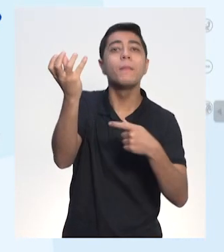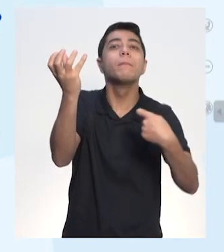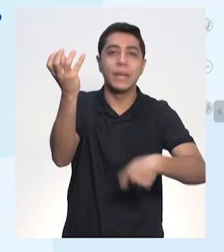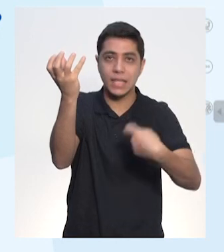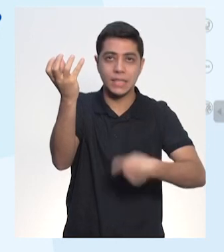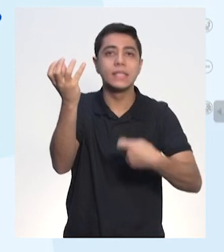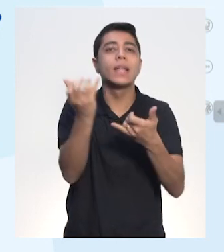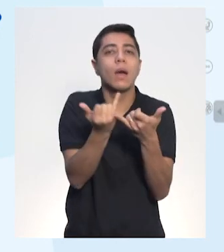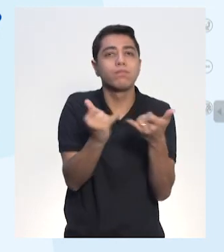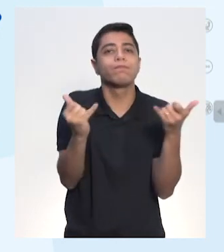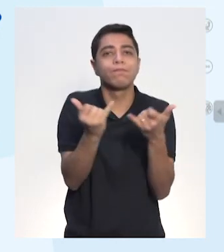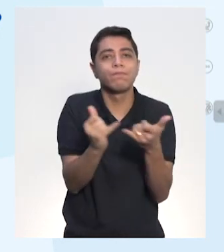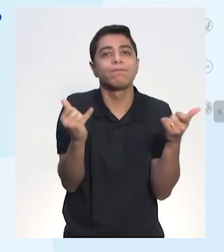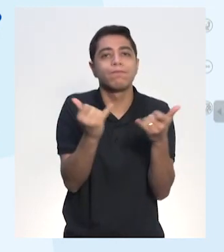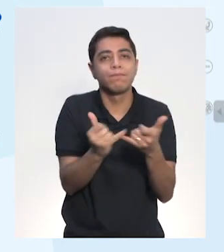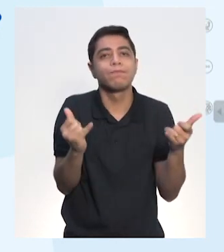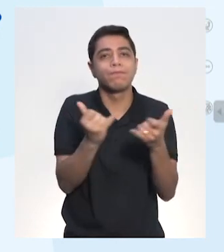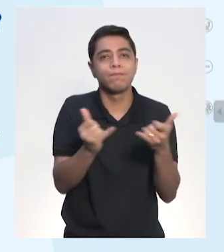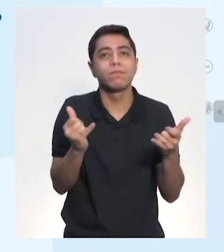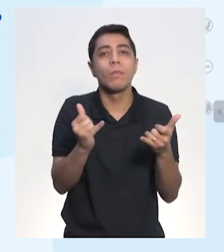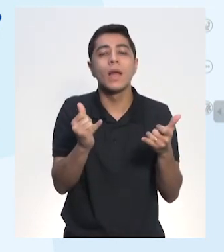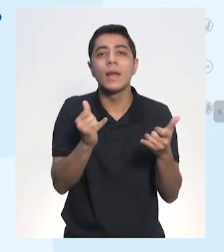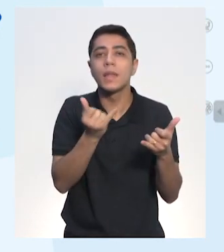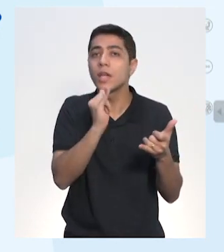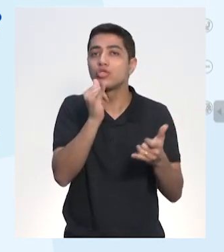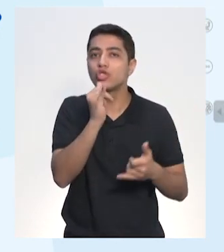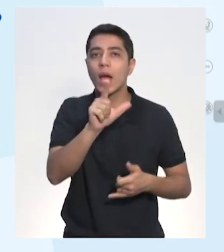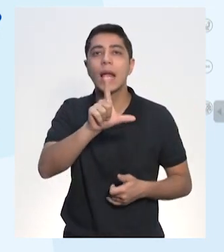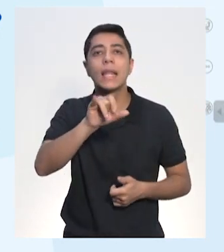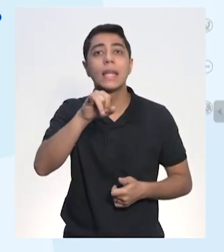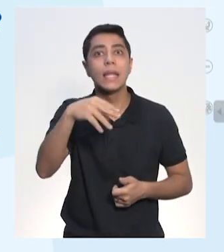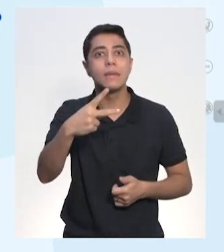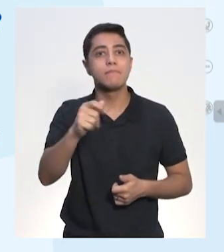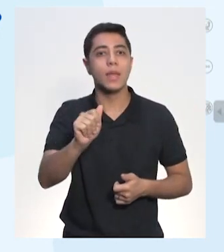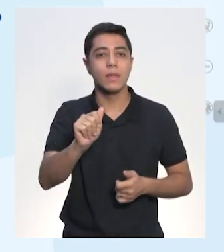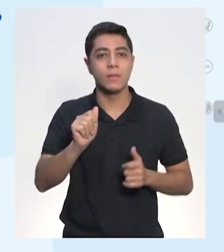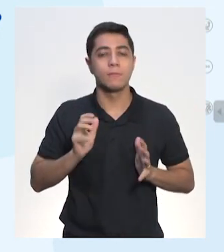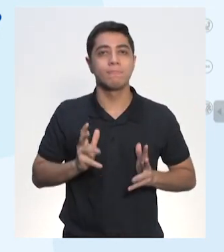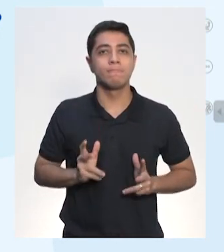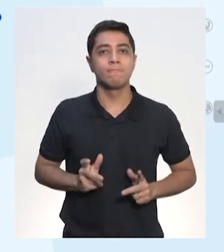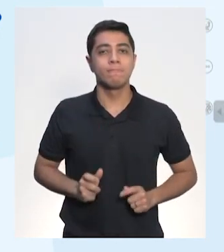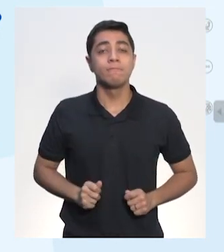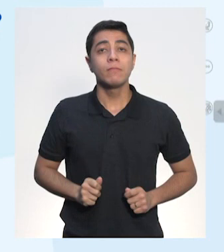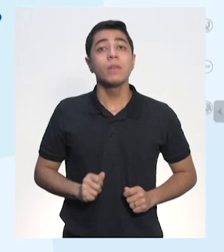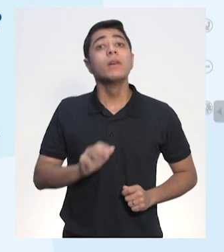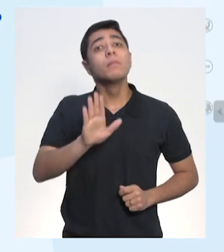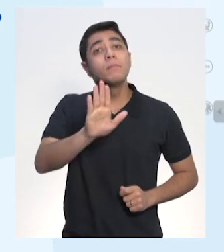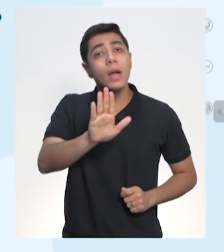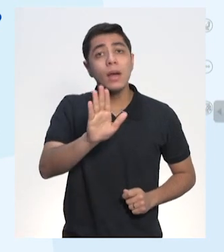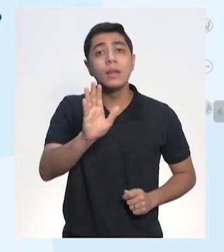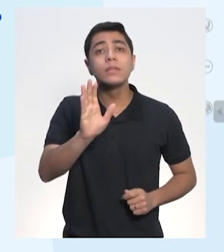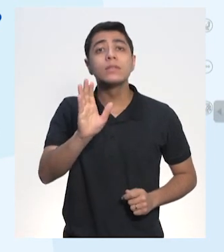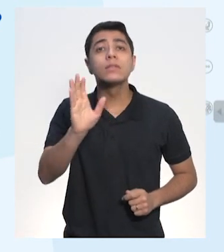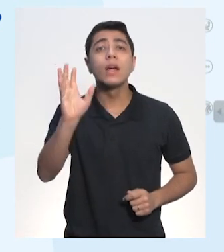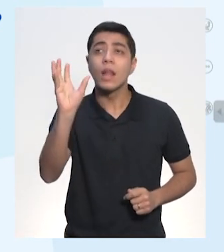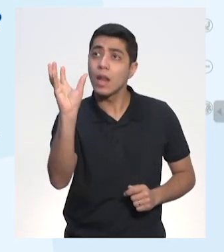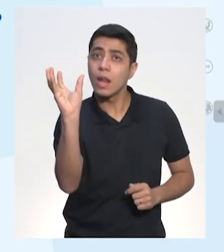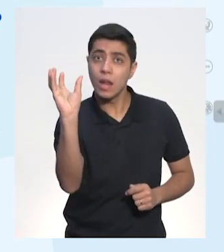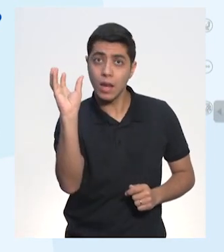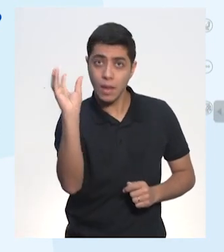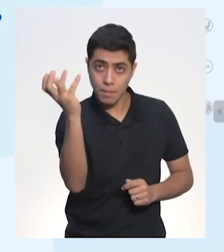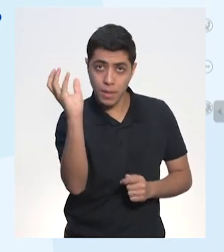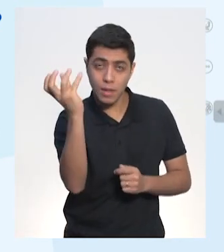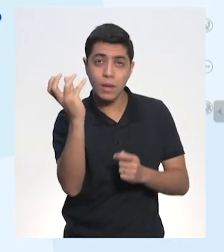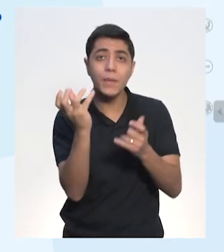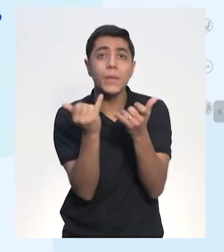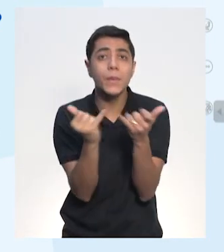limpa, né? Mas você não precisa saber, ou você não pode ter essa lâmpada elétrica. Você pode ter essa lâmpada elétrica